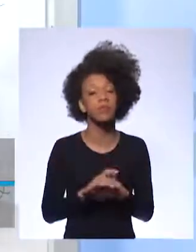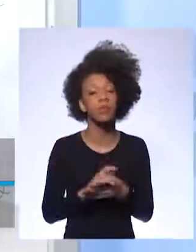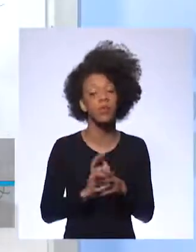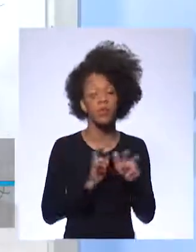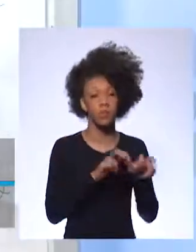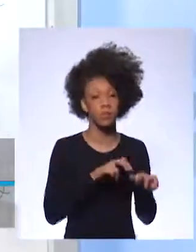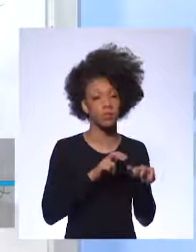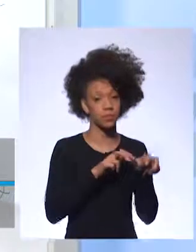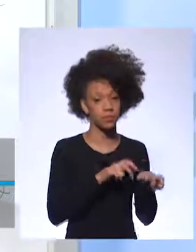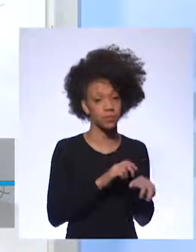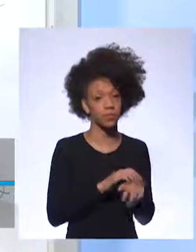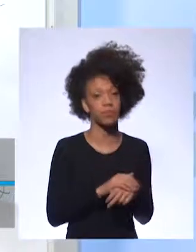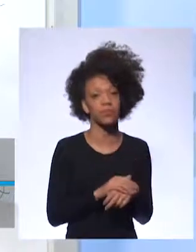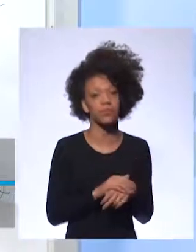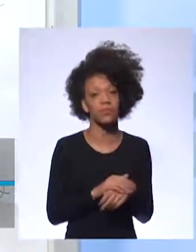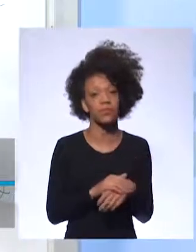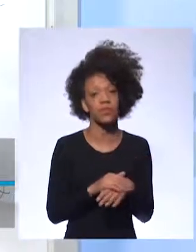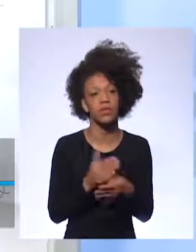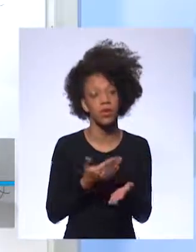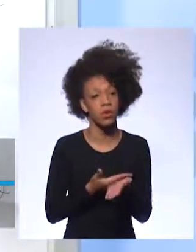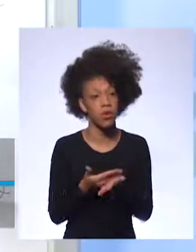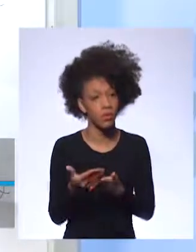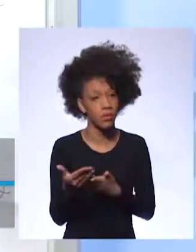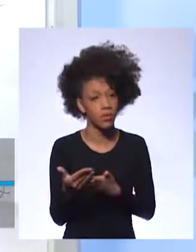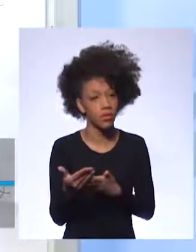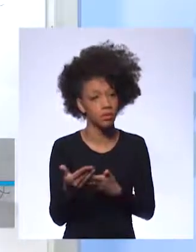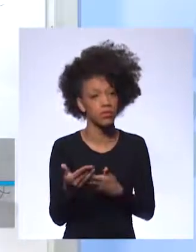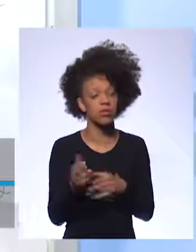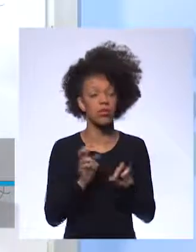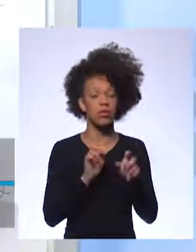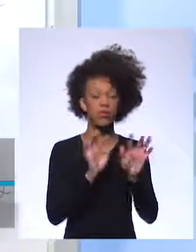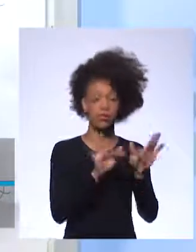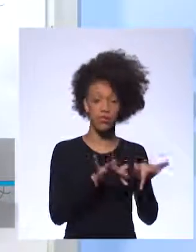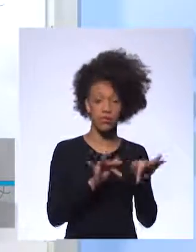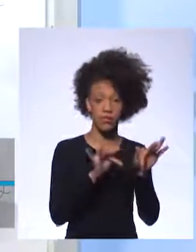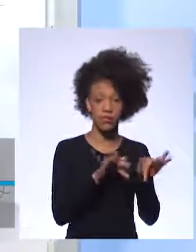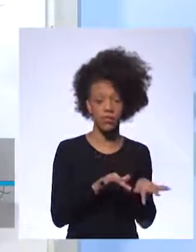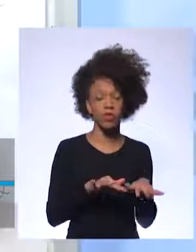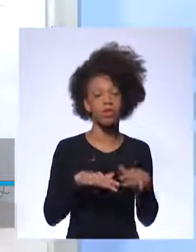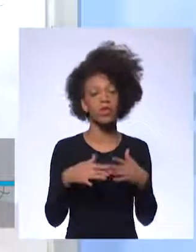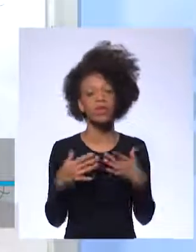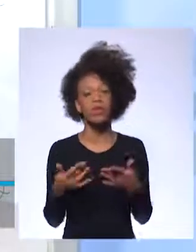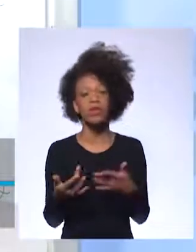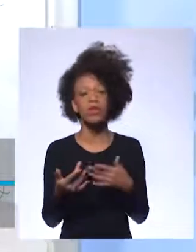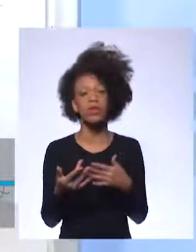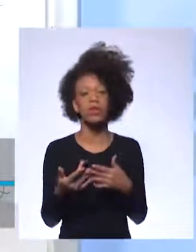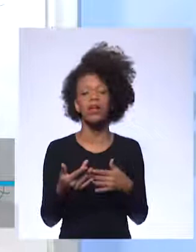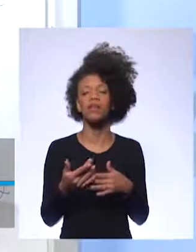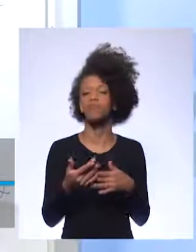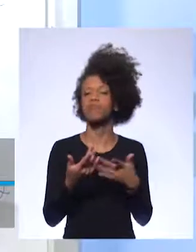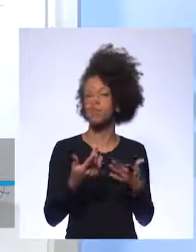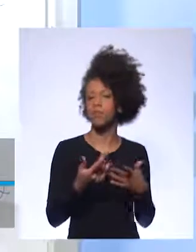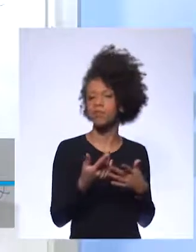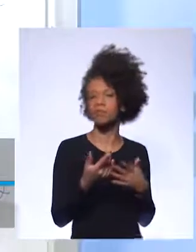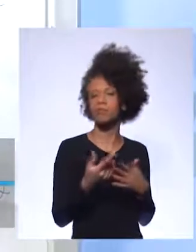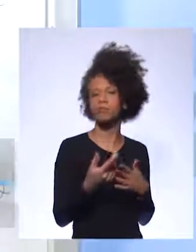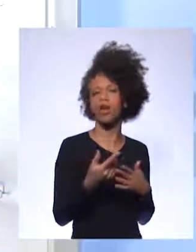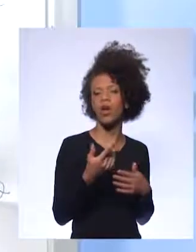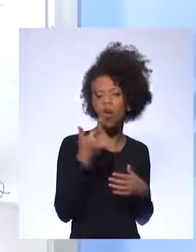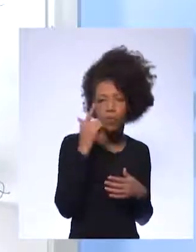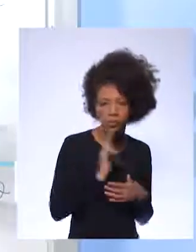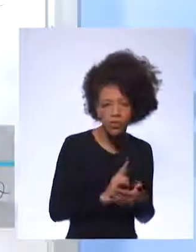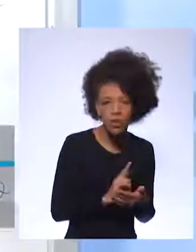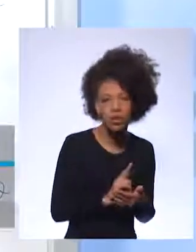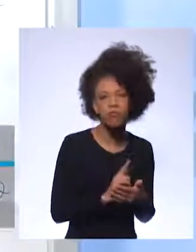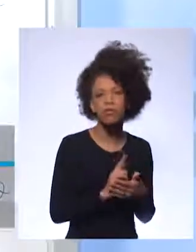a ruralização o começa a esse os feudos e esses fios eles são auto-suficientes lá